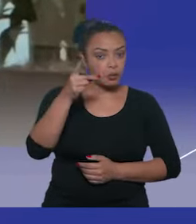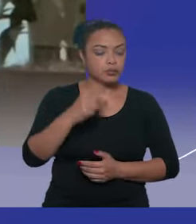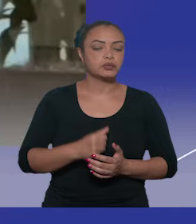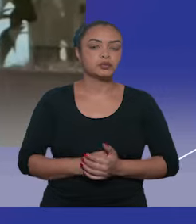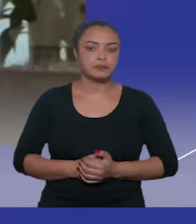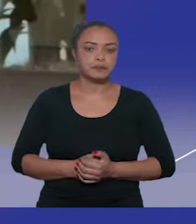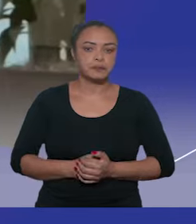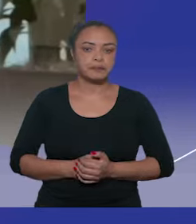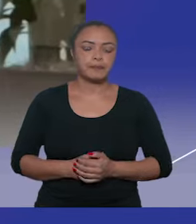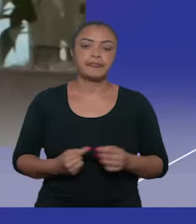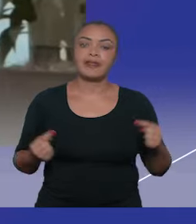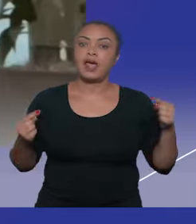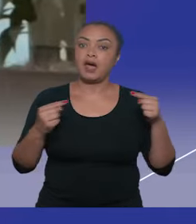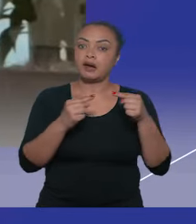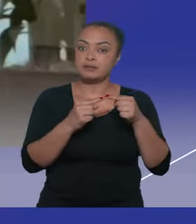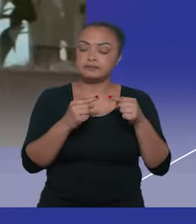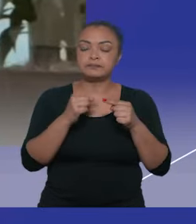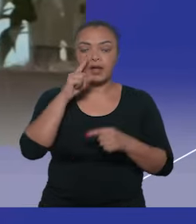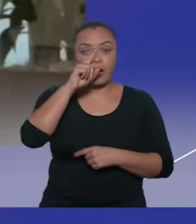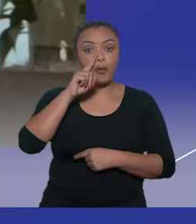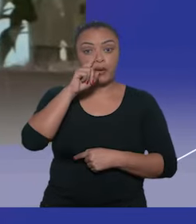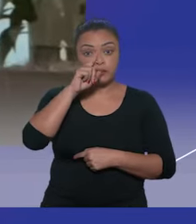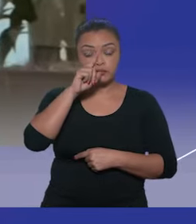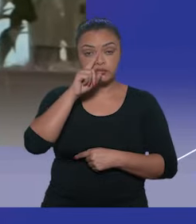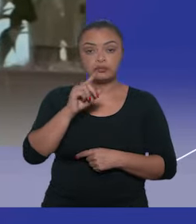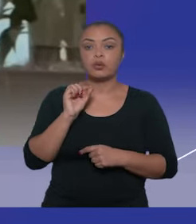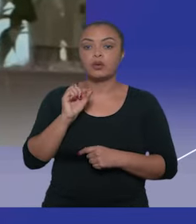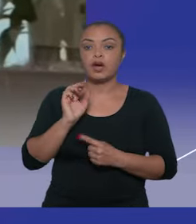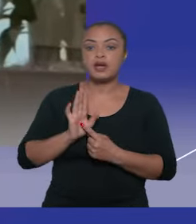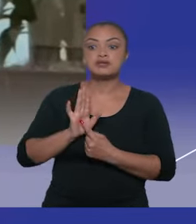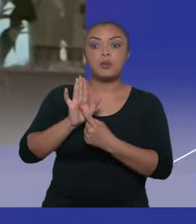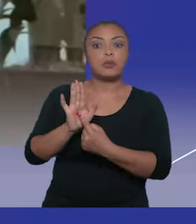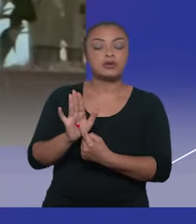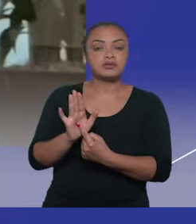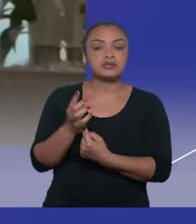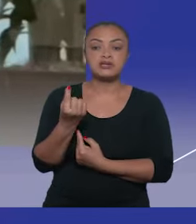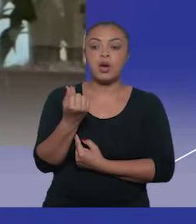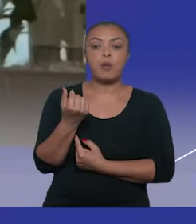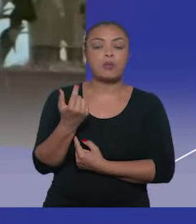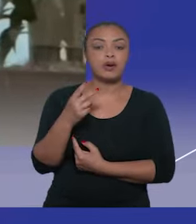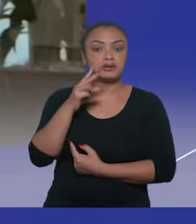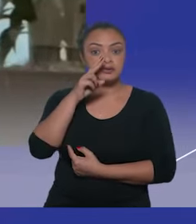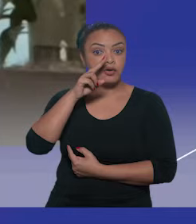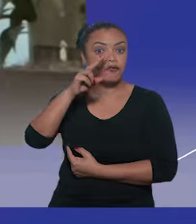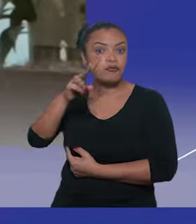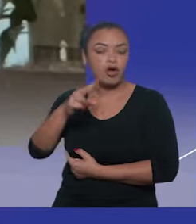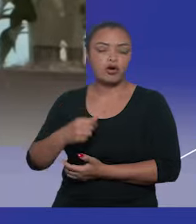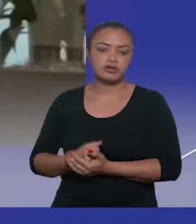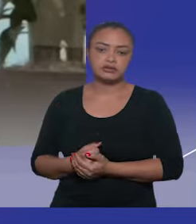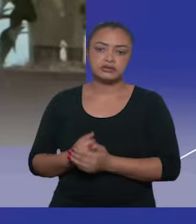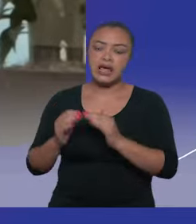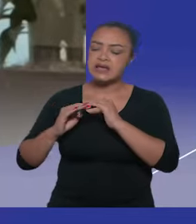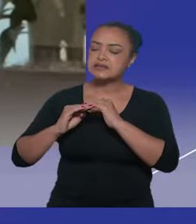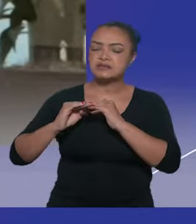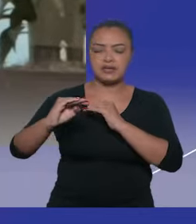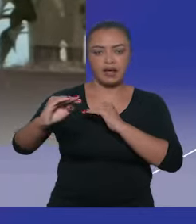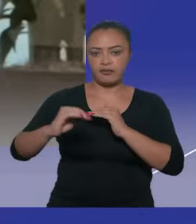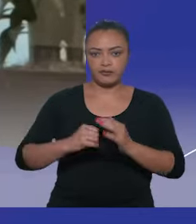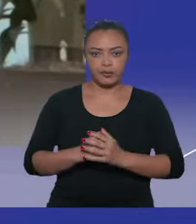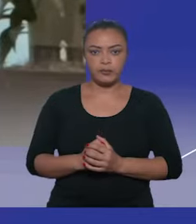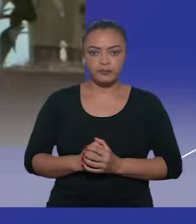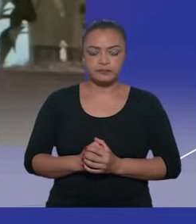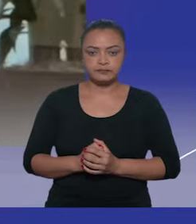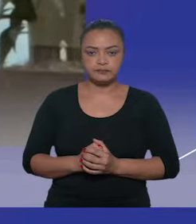economia brasileira. Então, esse é o maior benefício, sem sombra de dúvida. O segundo benefício, que também está atrelado à questão de risco, é